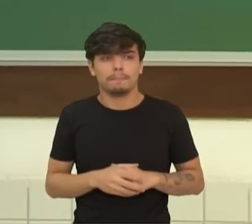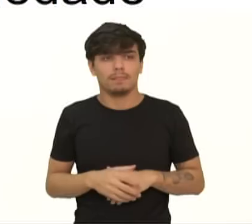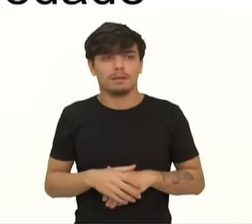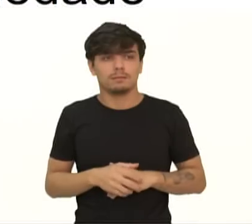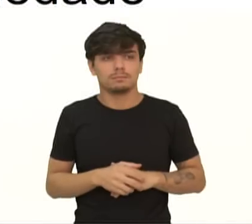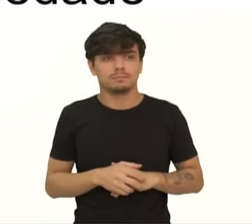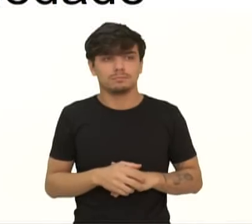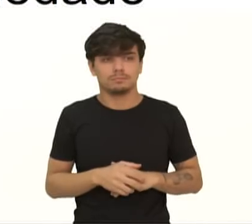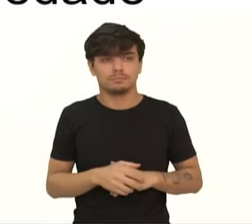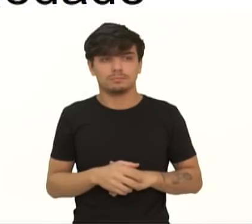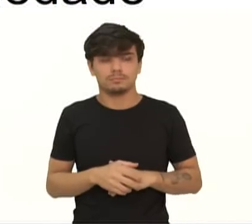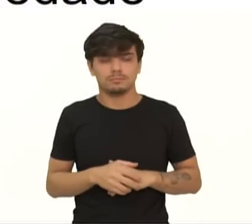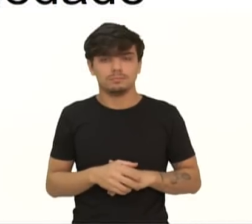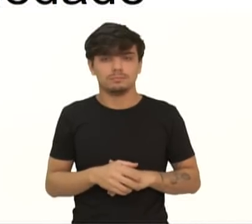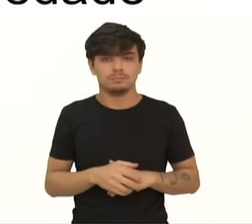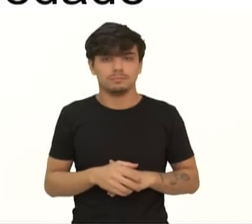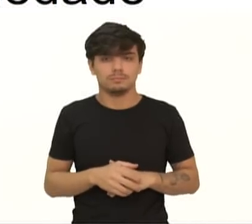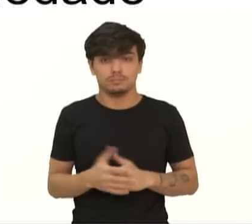Vamos lá?